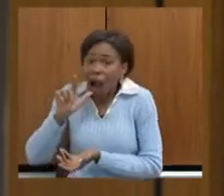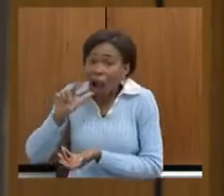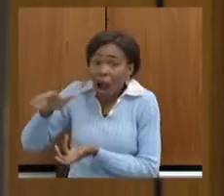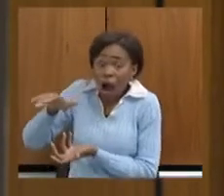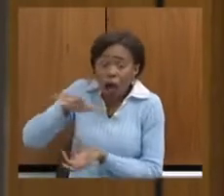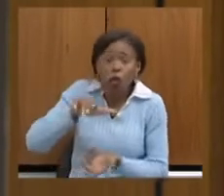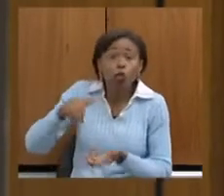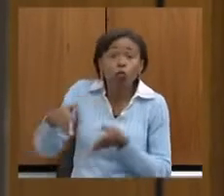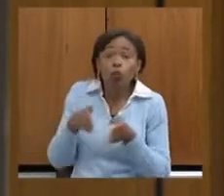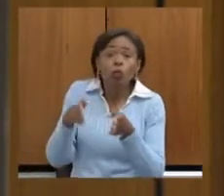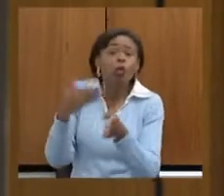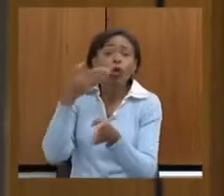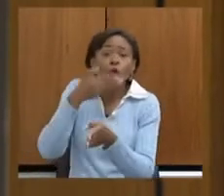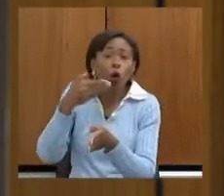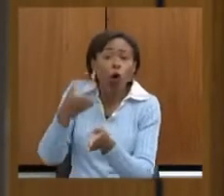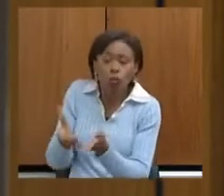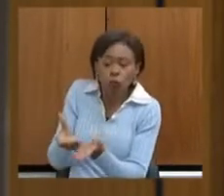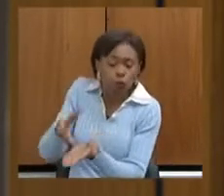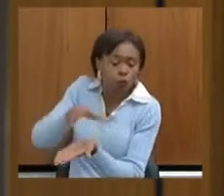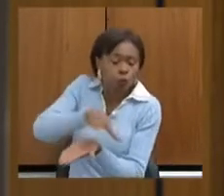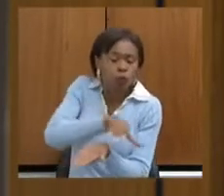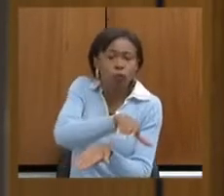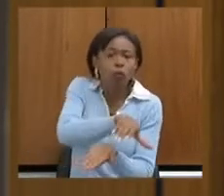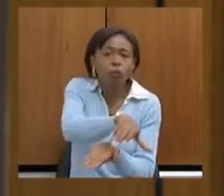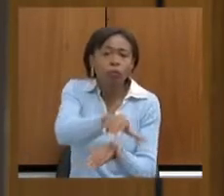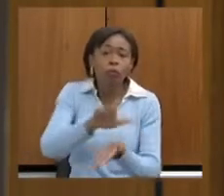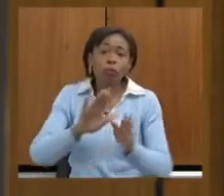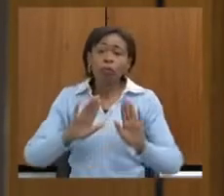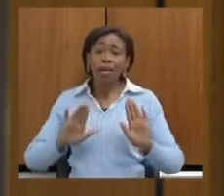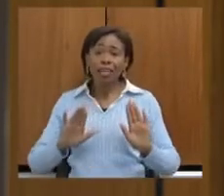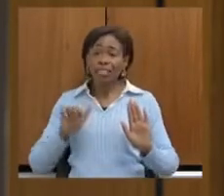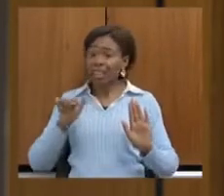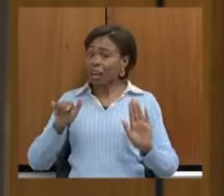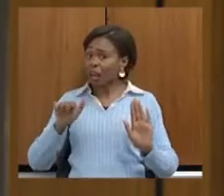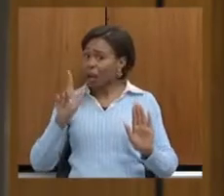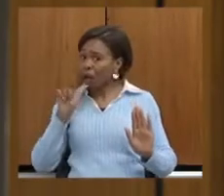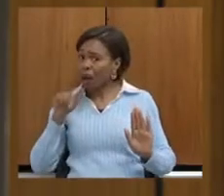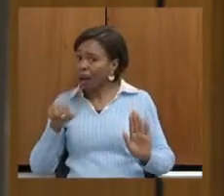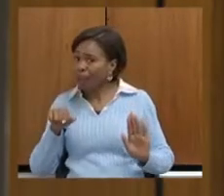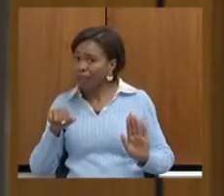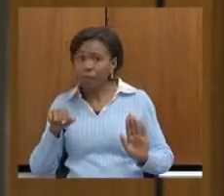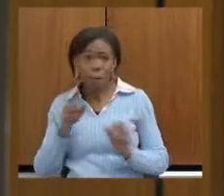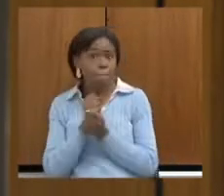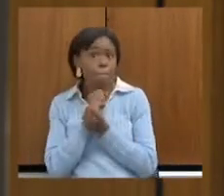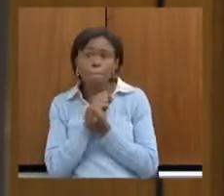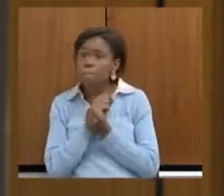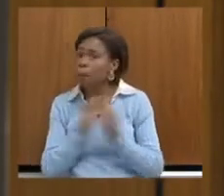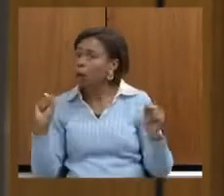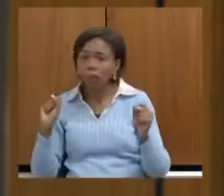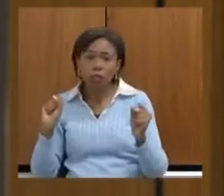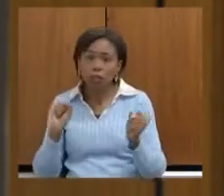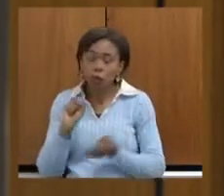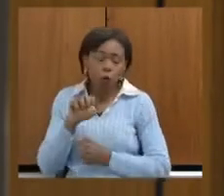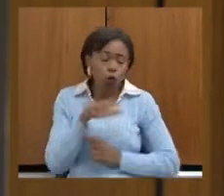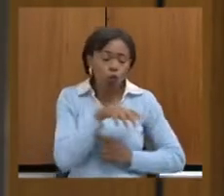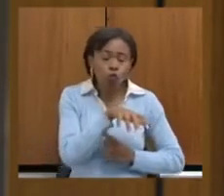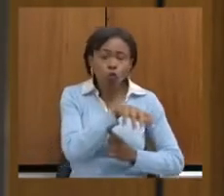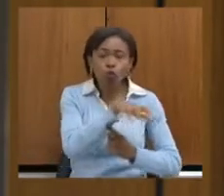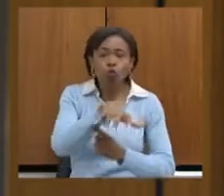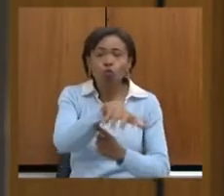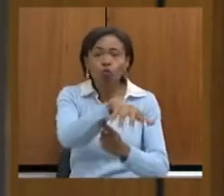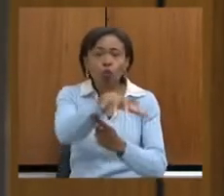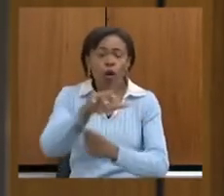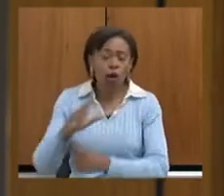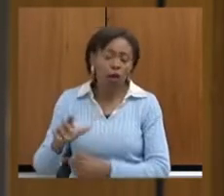irmão não tem condições de ninguém trabalhar com a água do Rio Doce Infanti 1